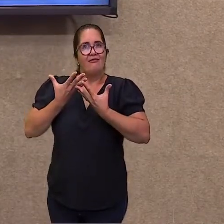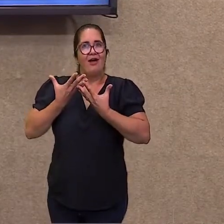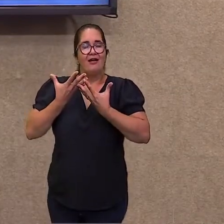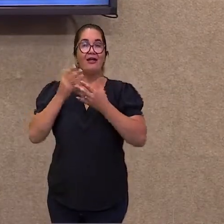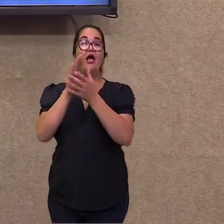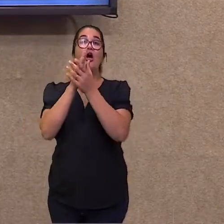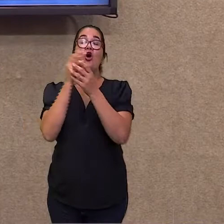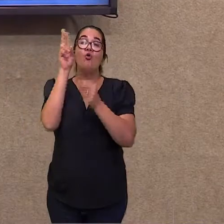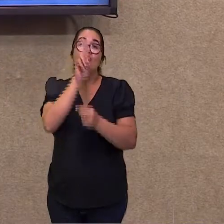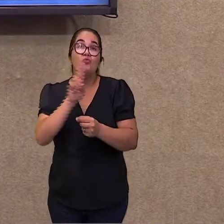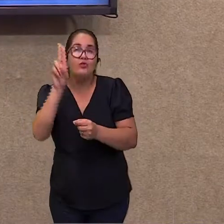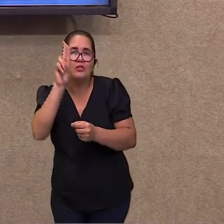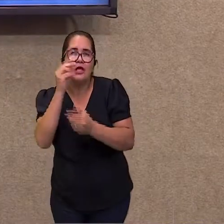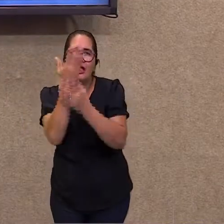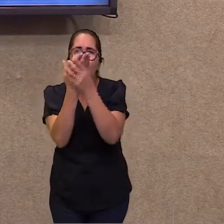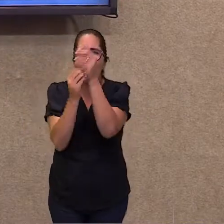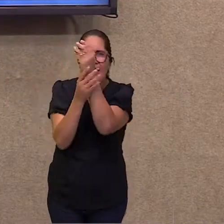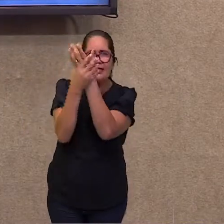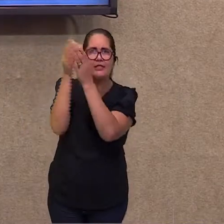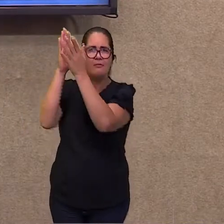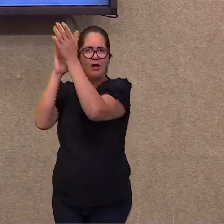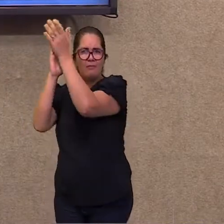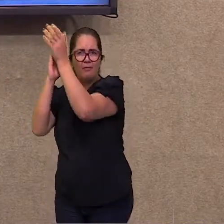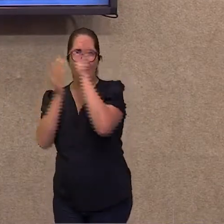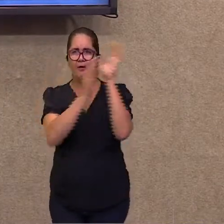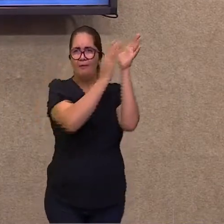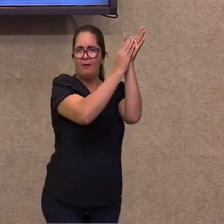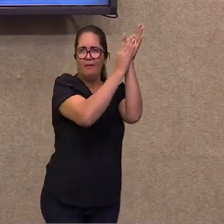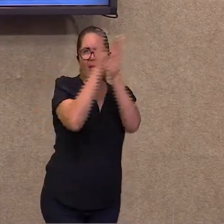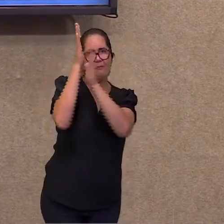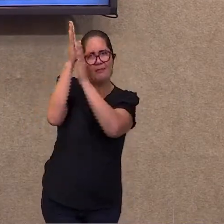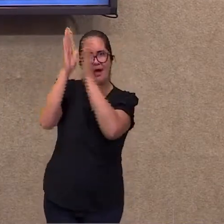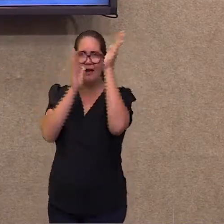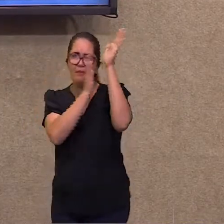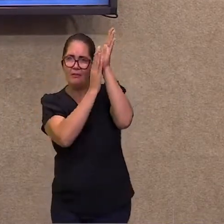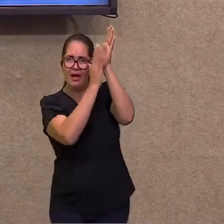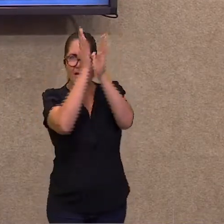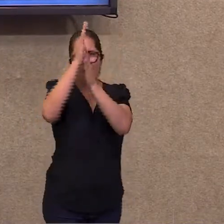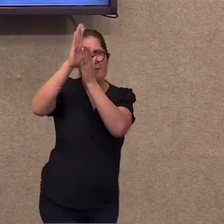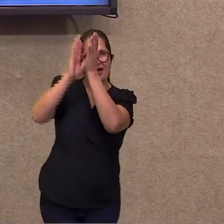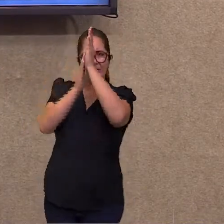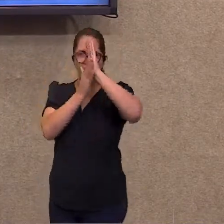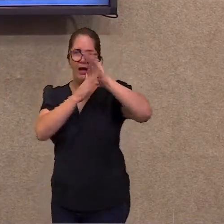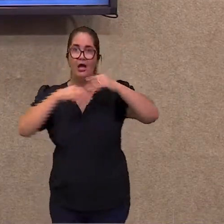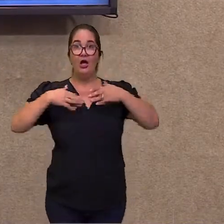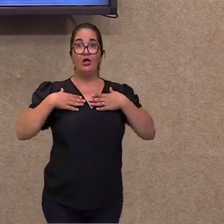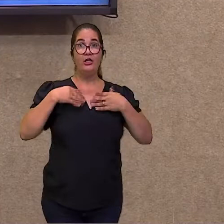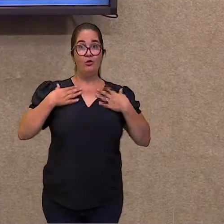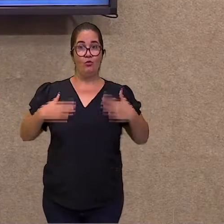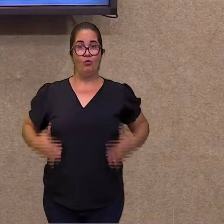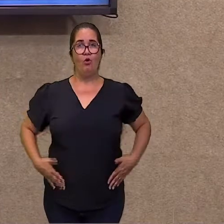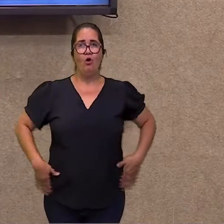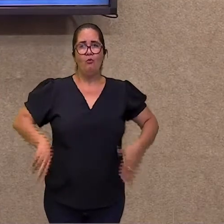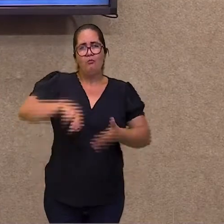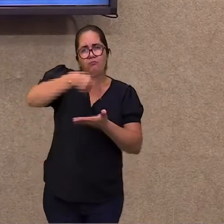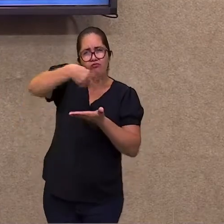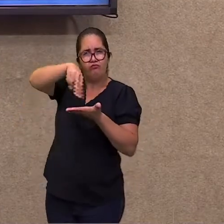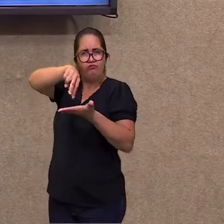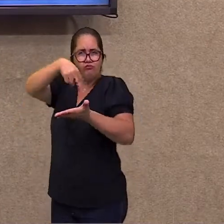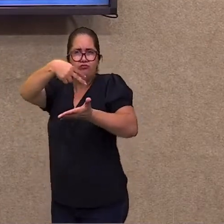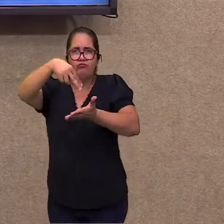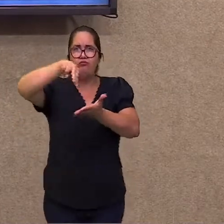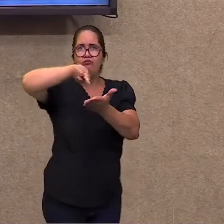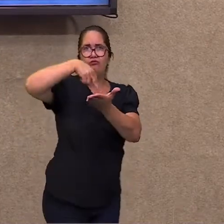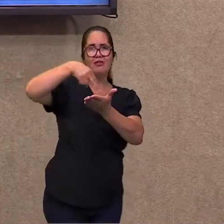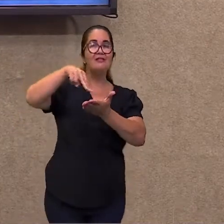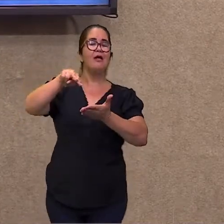pés. Então, eles viam, né? De acordo com o bater, dava para balançar o corpo. Isso, gente, lá na pré-história. Nós estamos